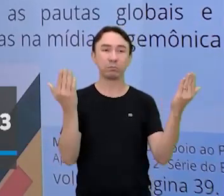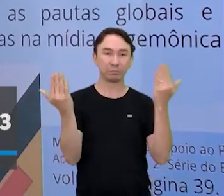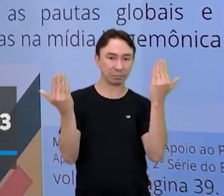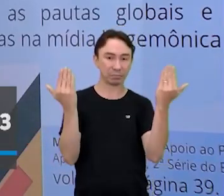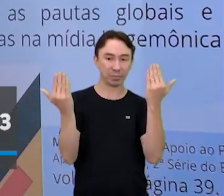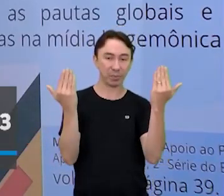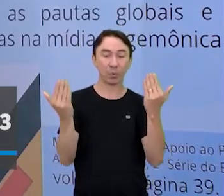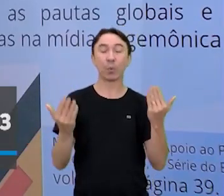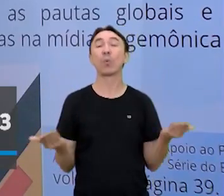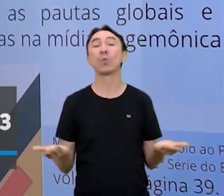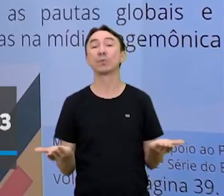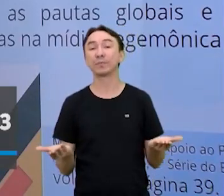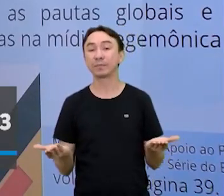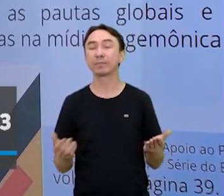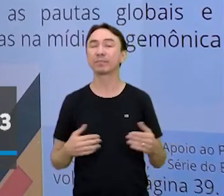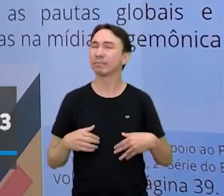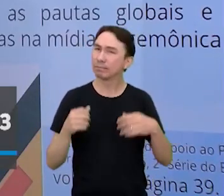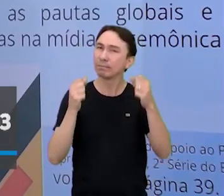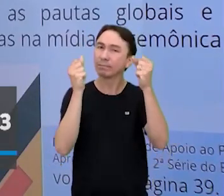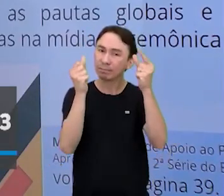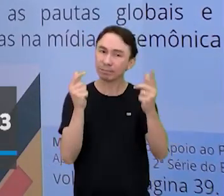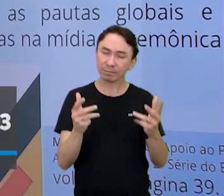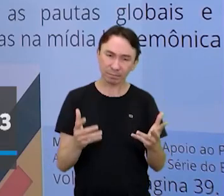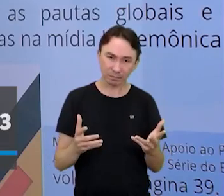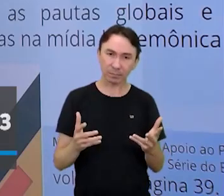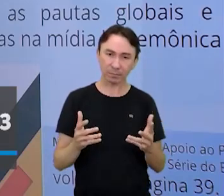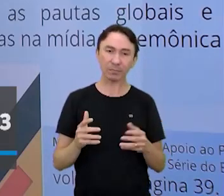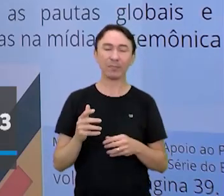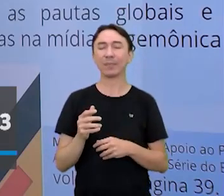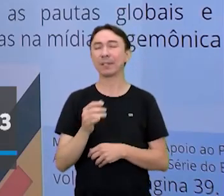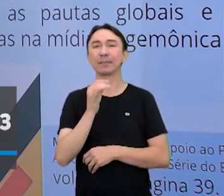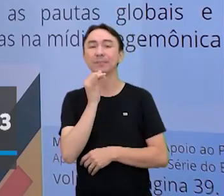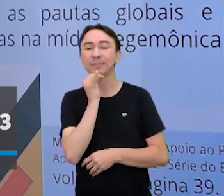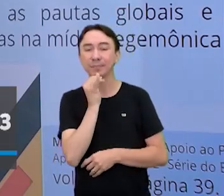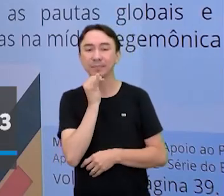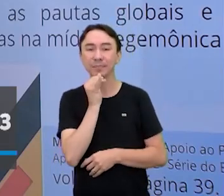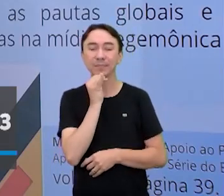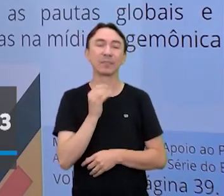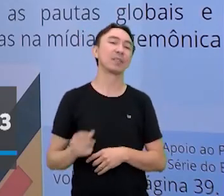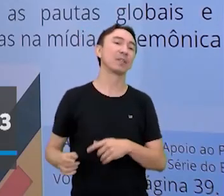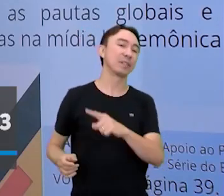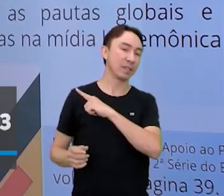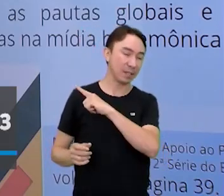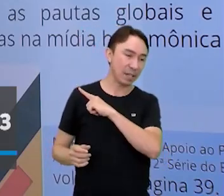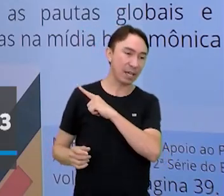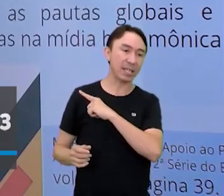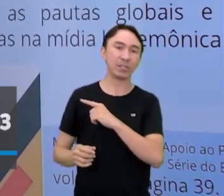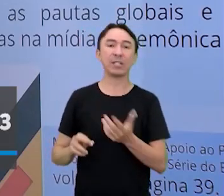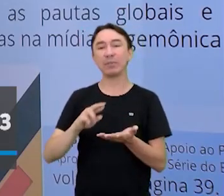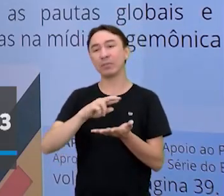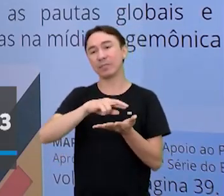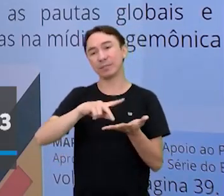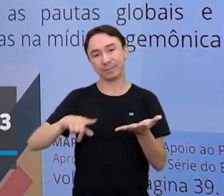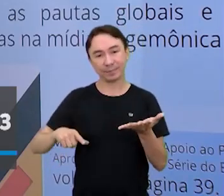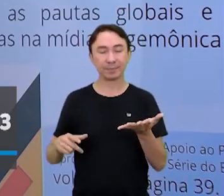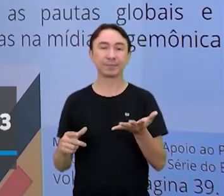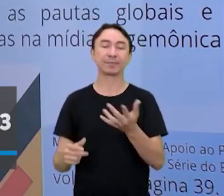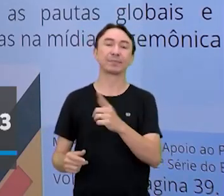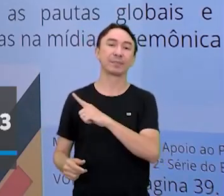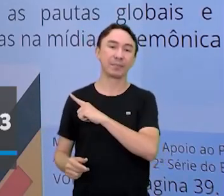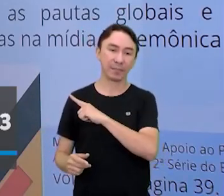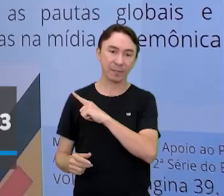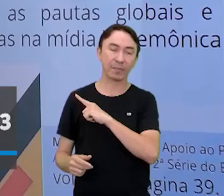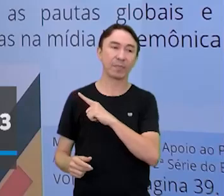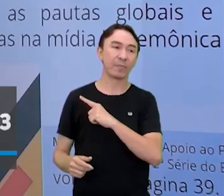este pensamento. Como é que o debate sobre multiculturalismo, sobre a agenda de